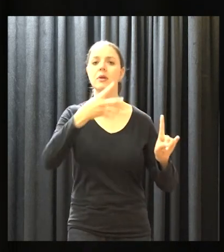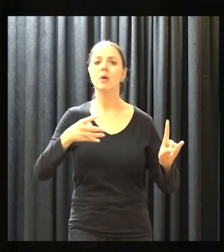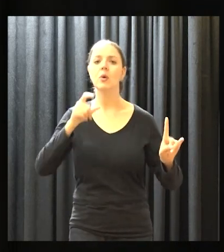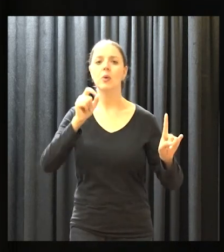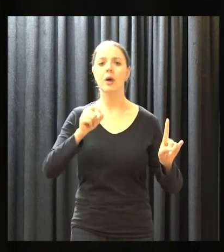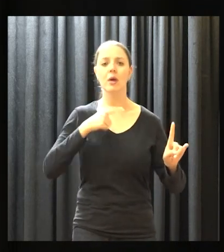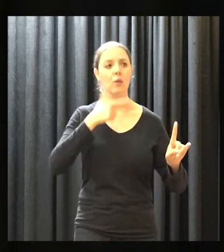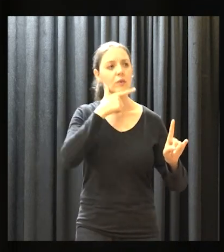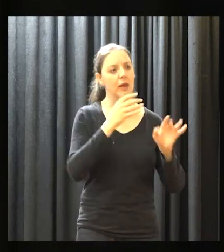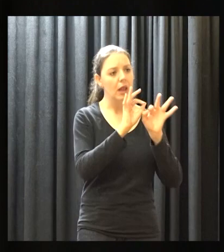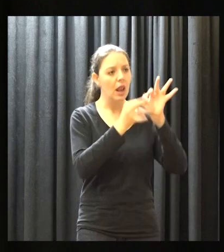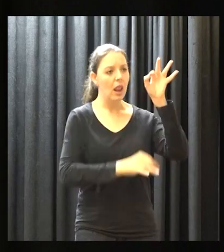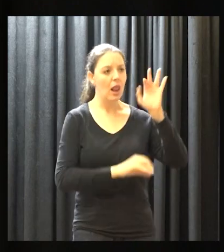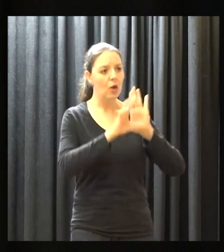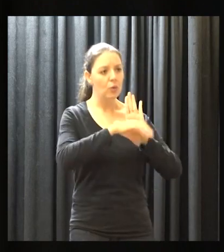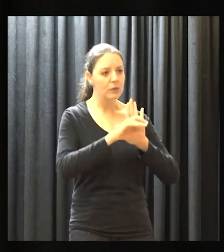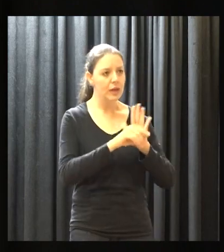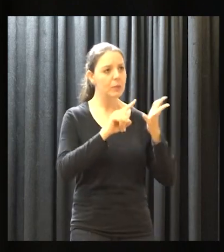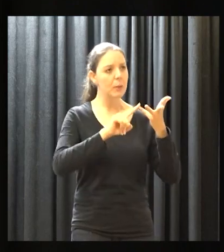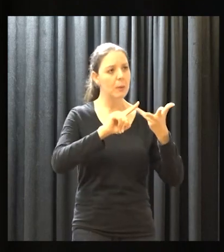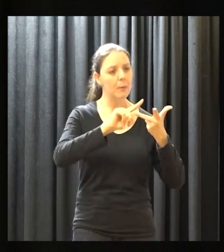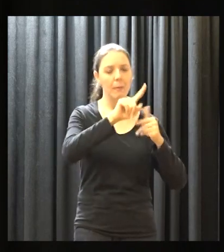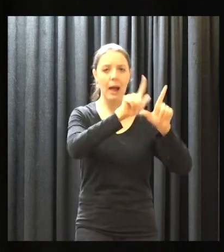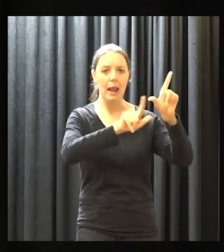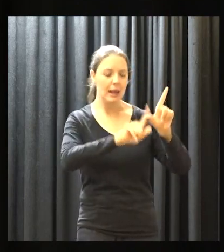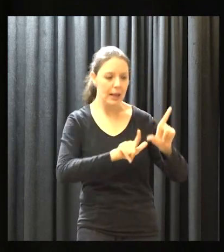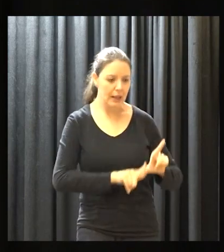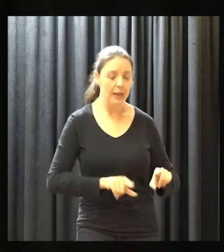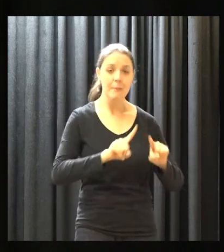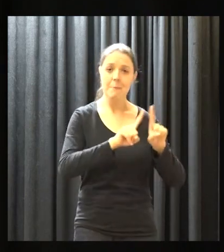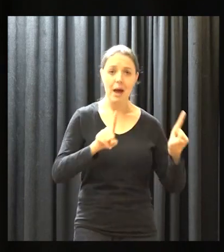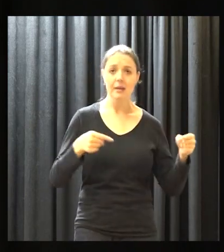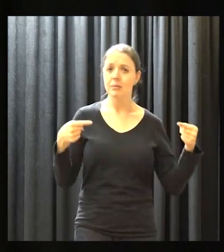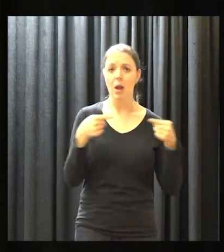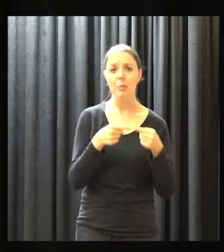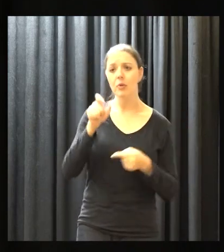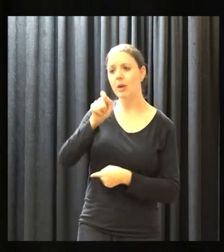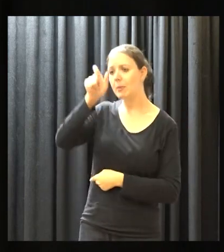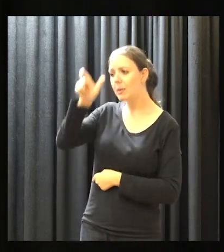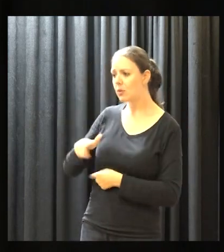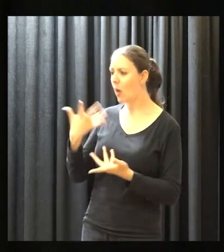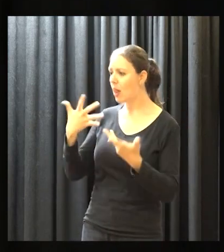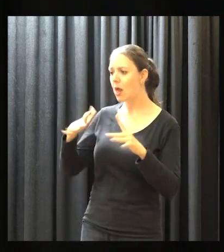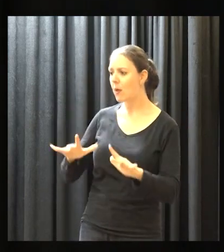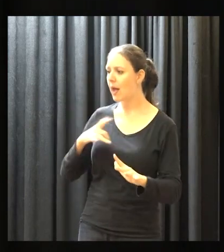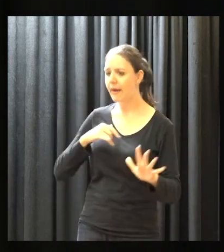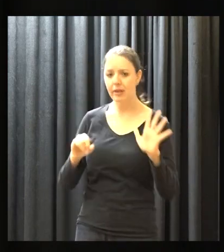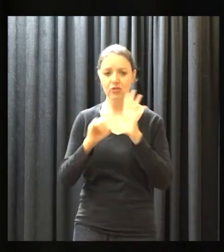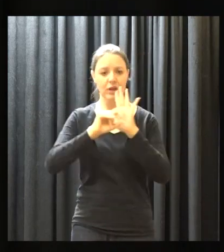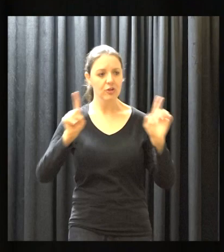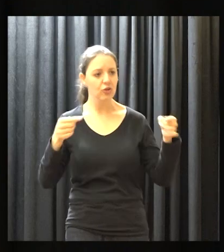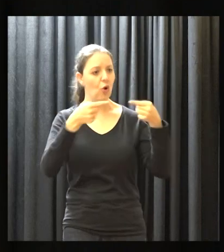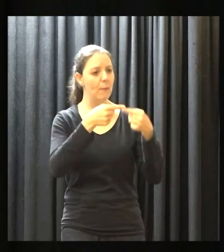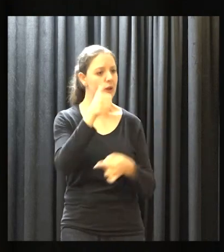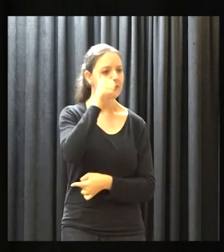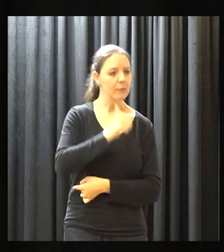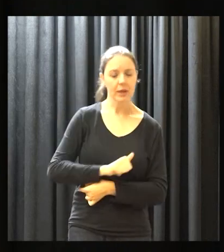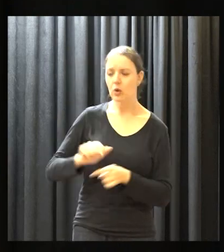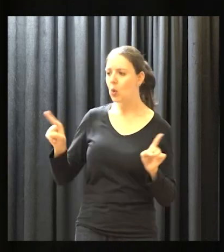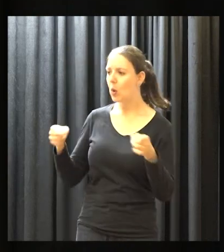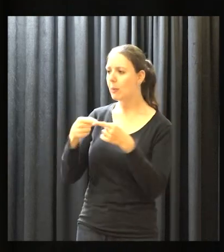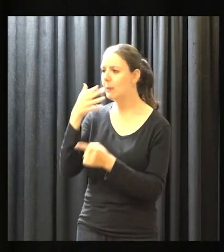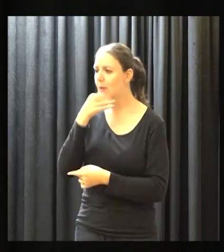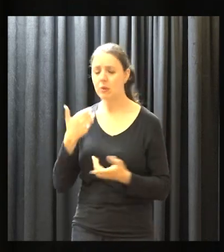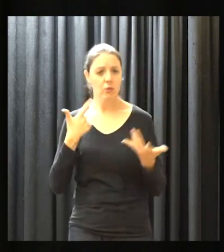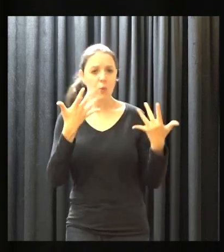fruto. Então, para mim, também é um outro equívoco. Enfim, porque tem uma outra interpretação para um